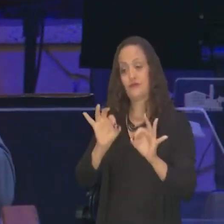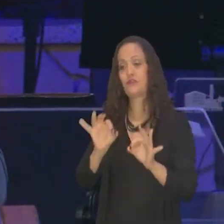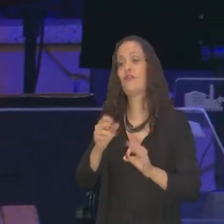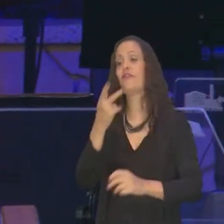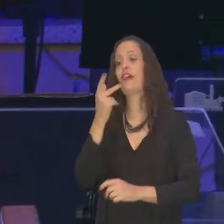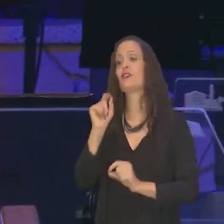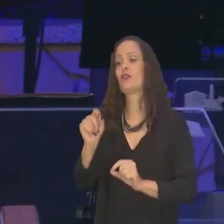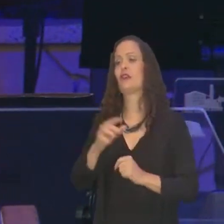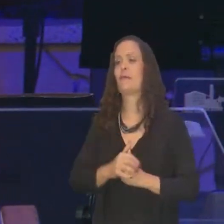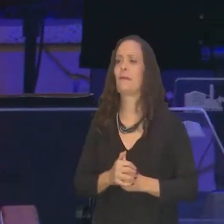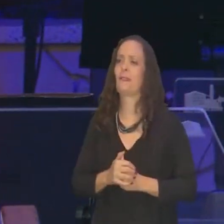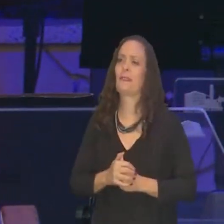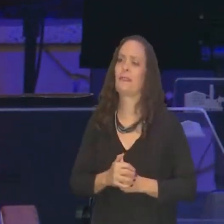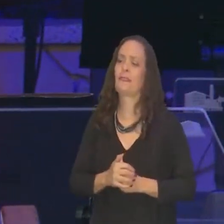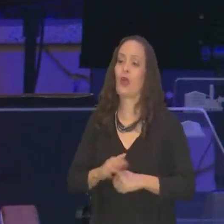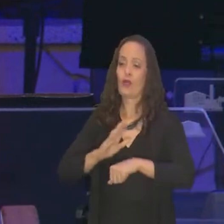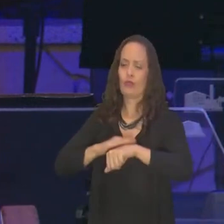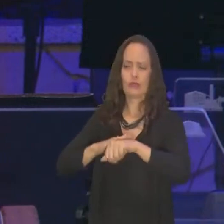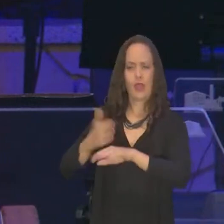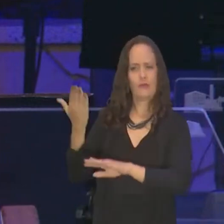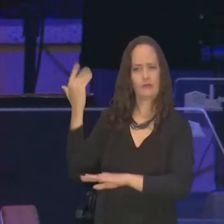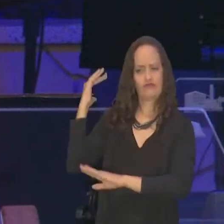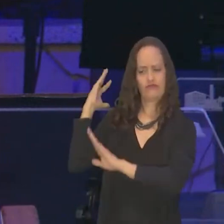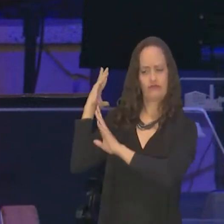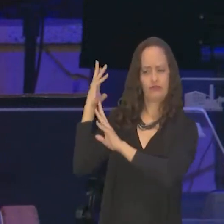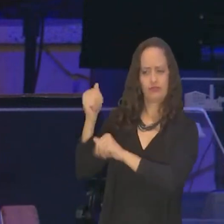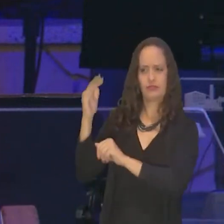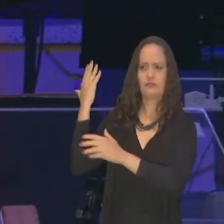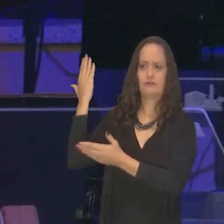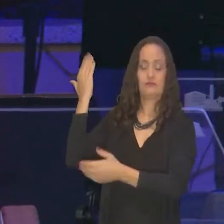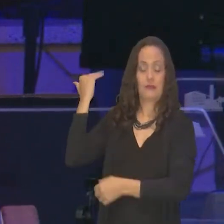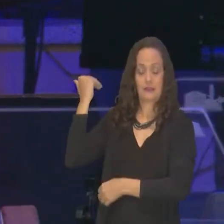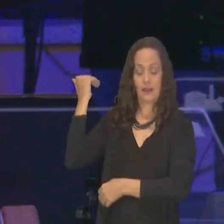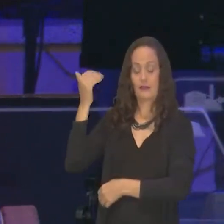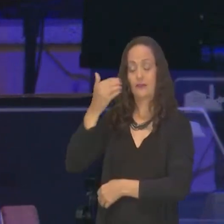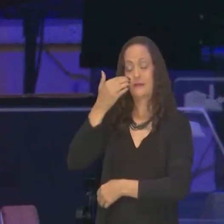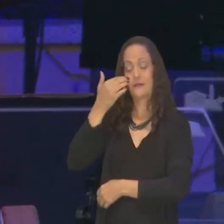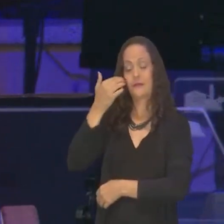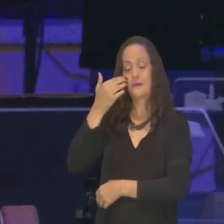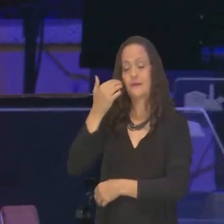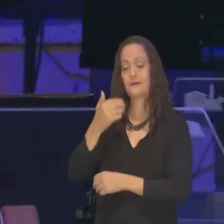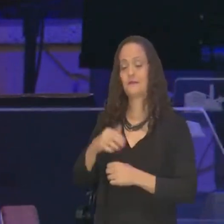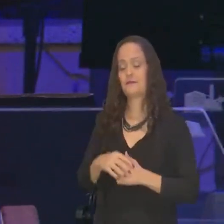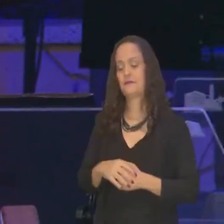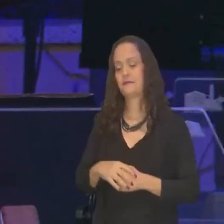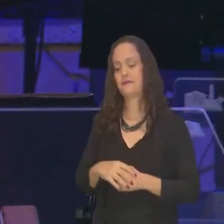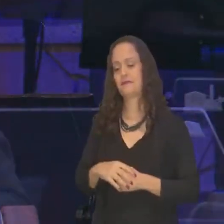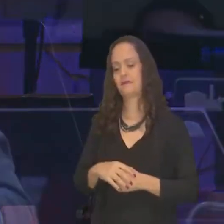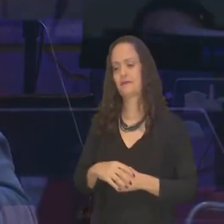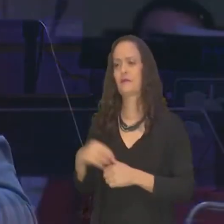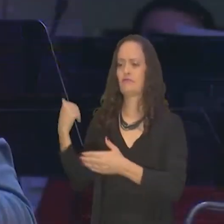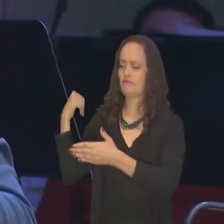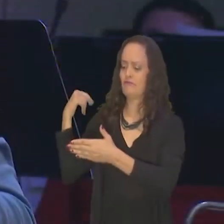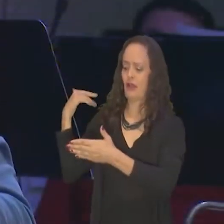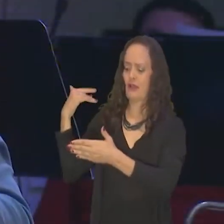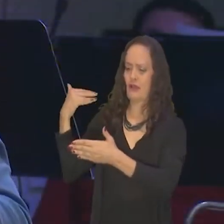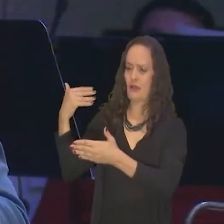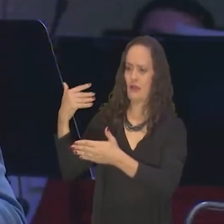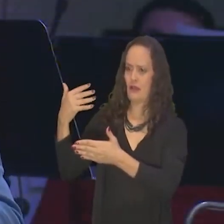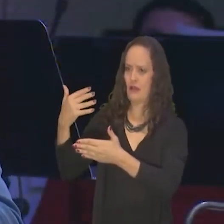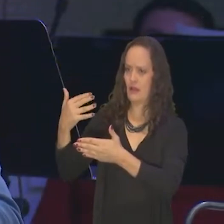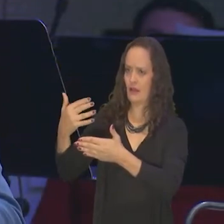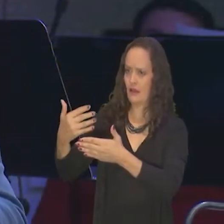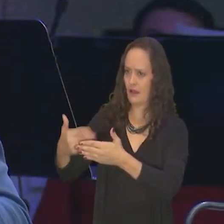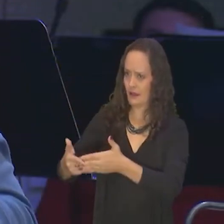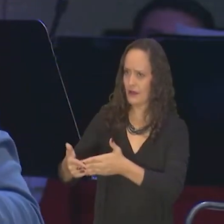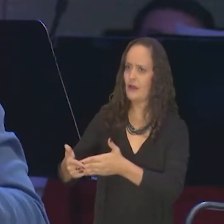capítulo 4, verso 4 diz que na plenitude dos tempos Foi exatamente passado o período da monarquia, o